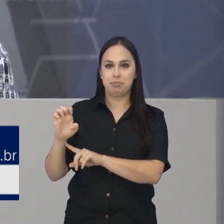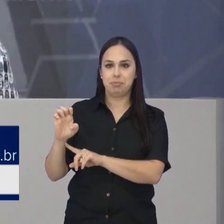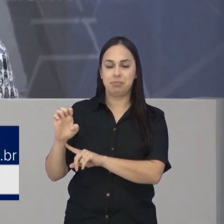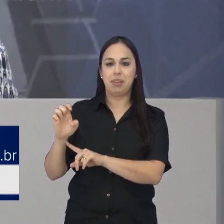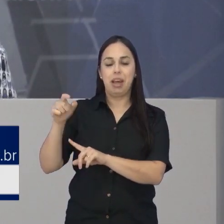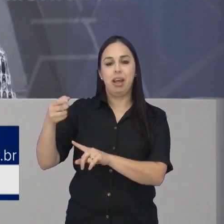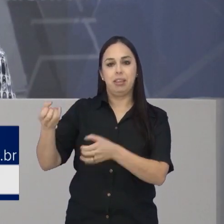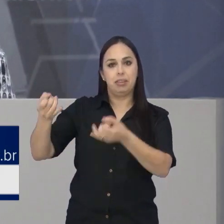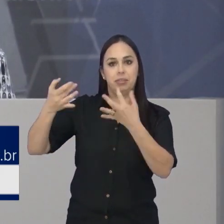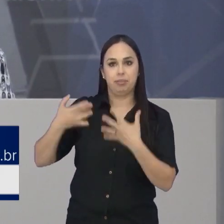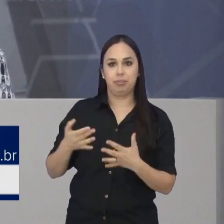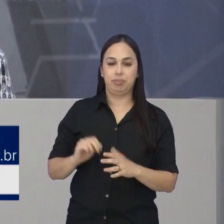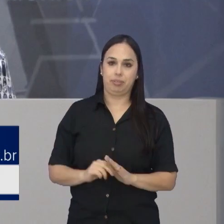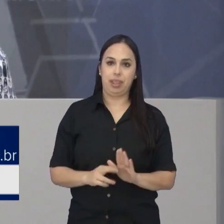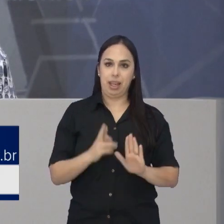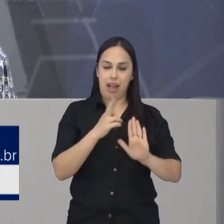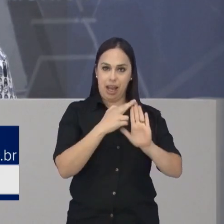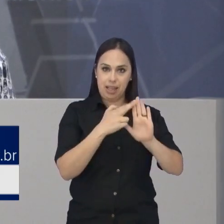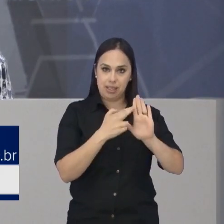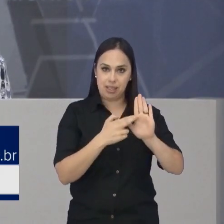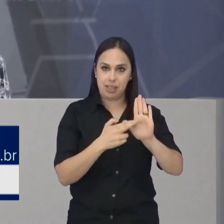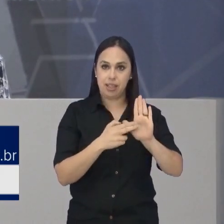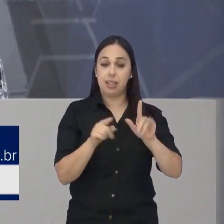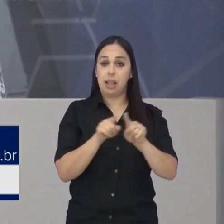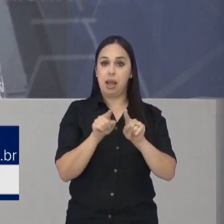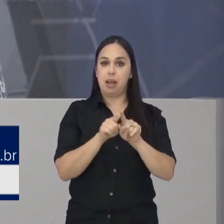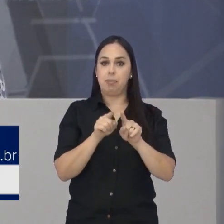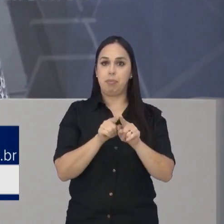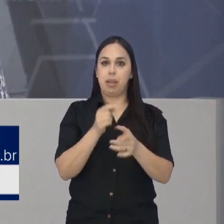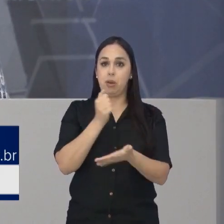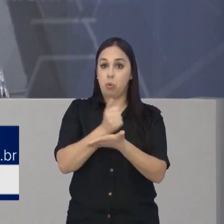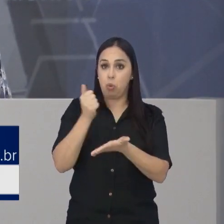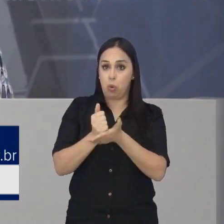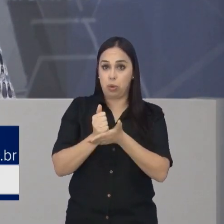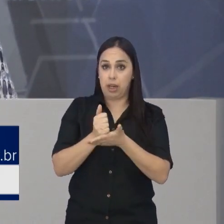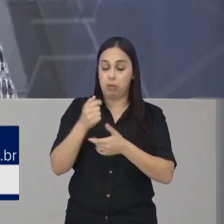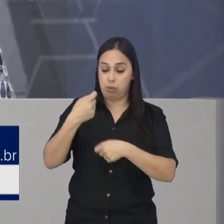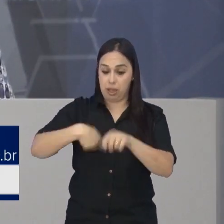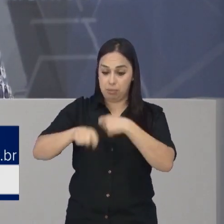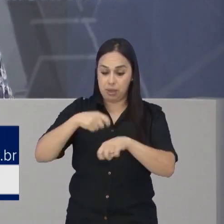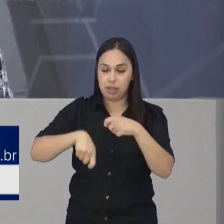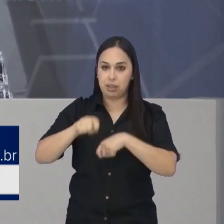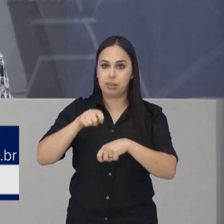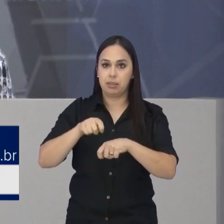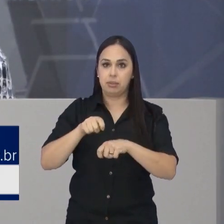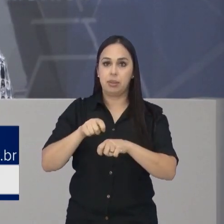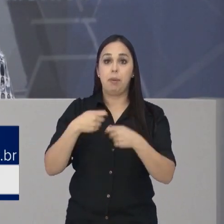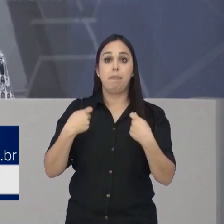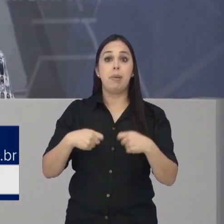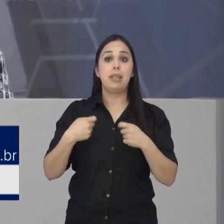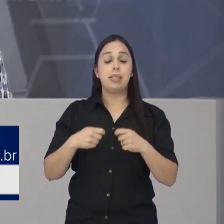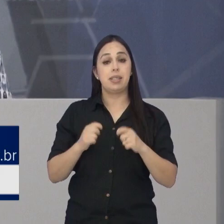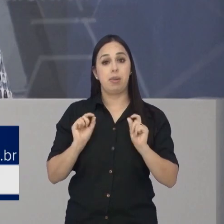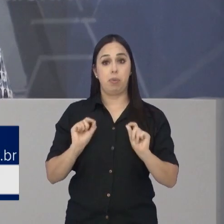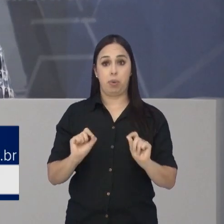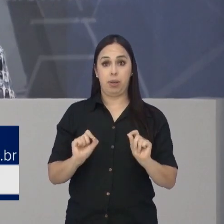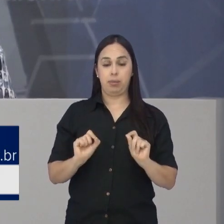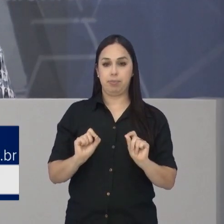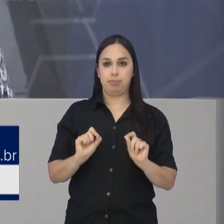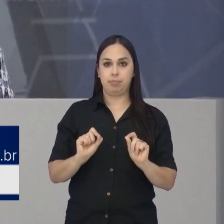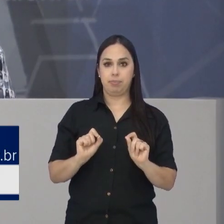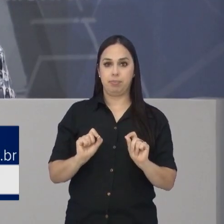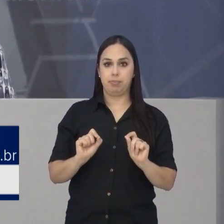observação. A regra e a prorrogação de contratos administrativos é mediante a formalização